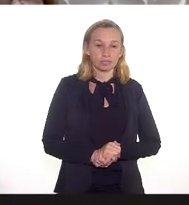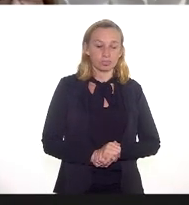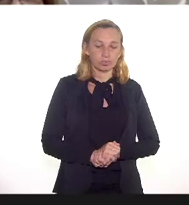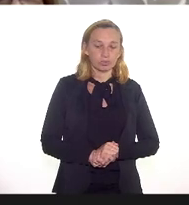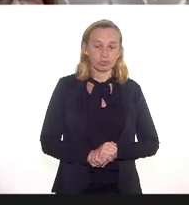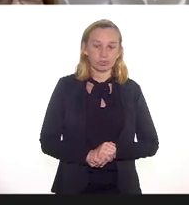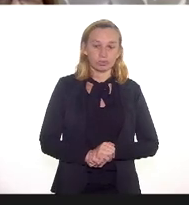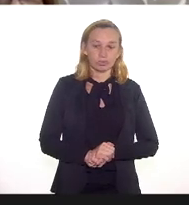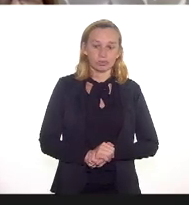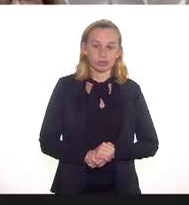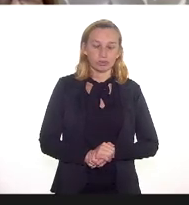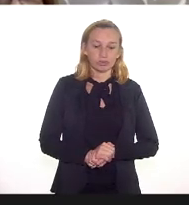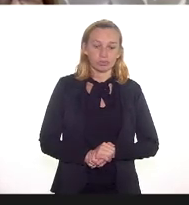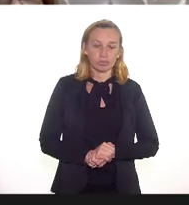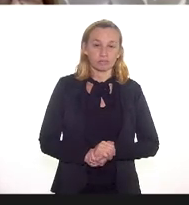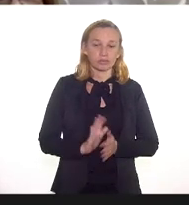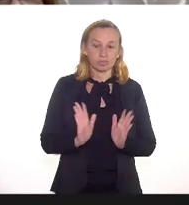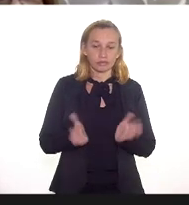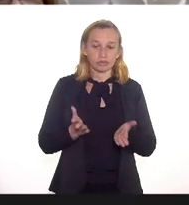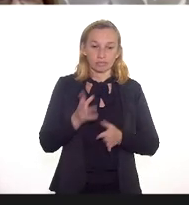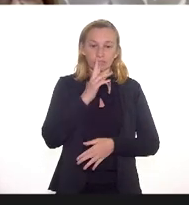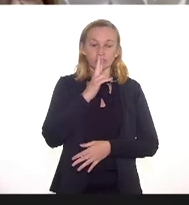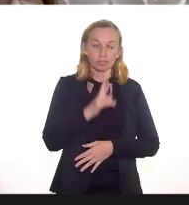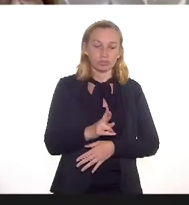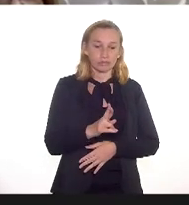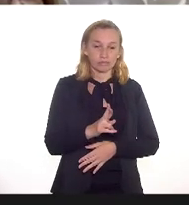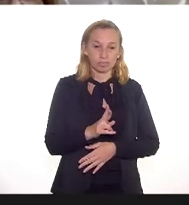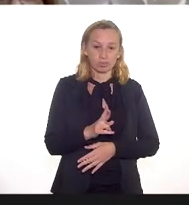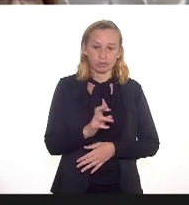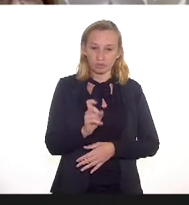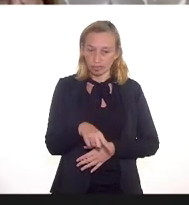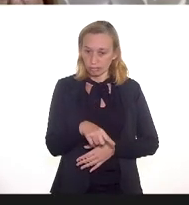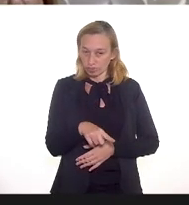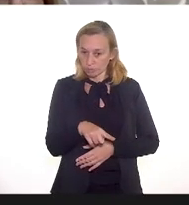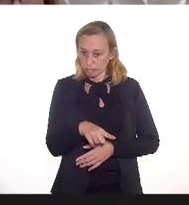E proclamo o resultado, então. Não é isso?